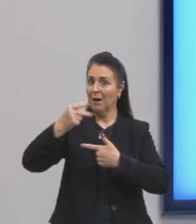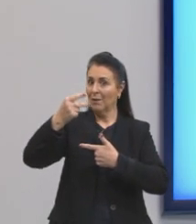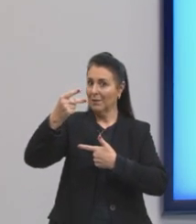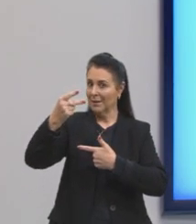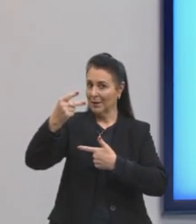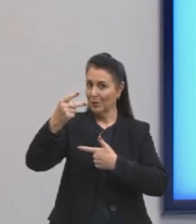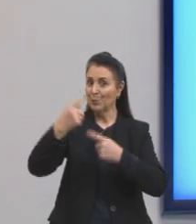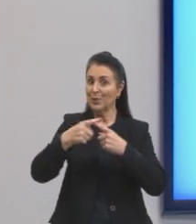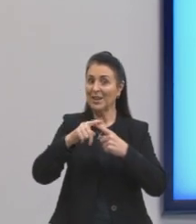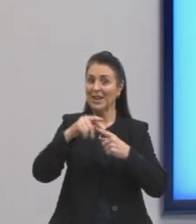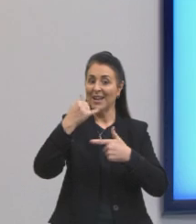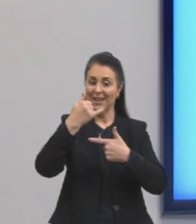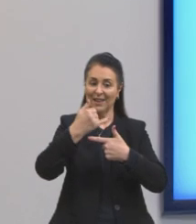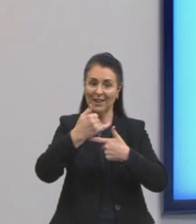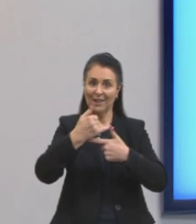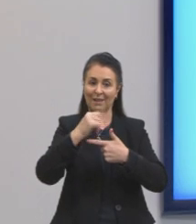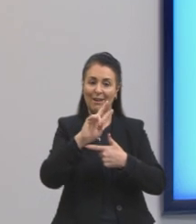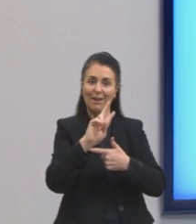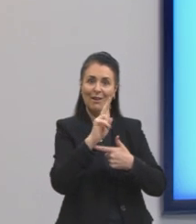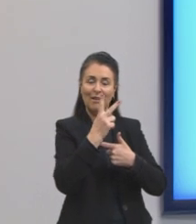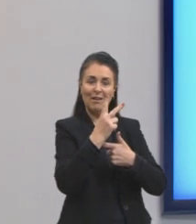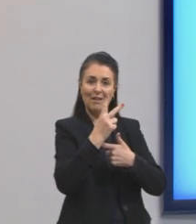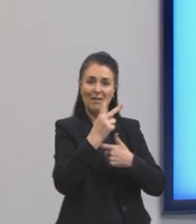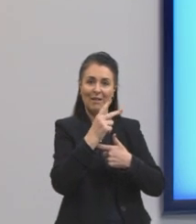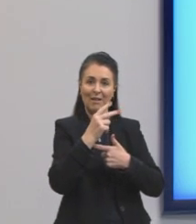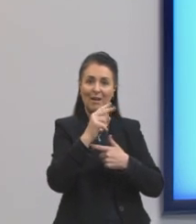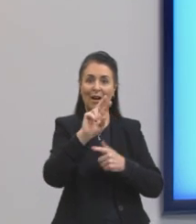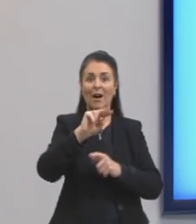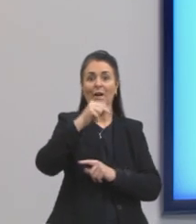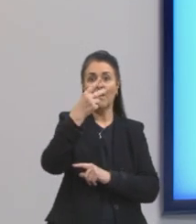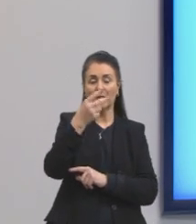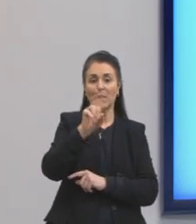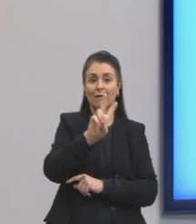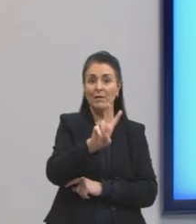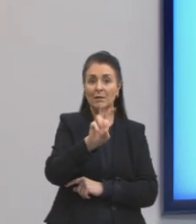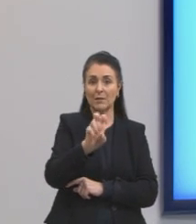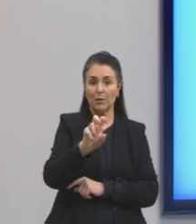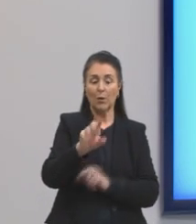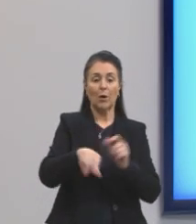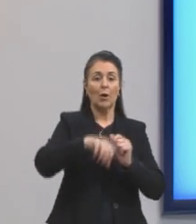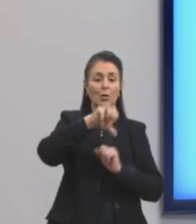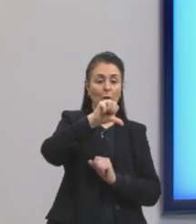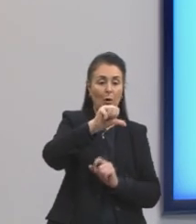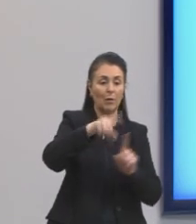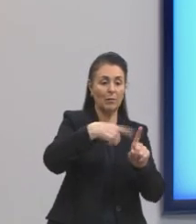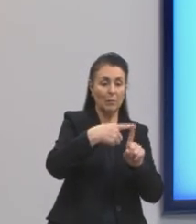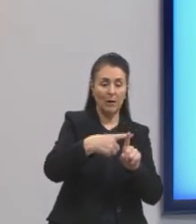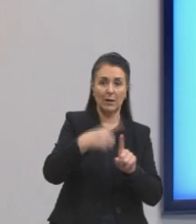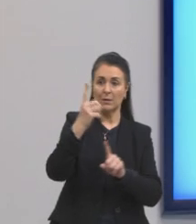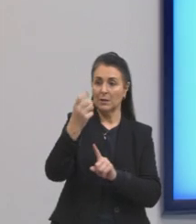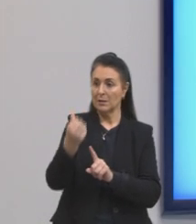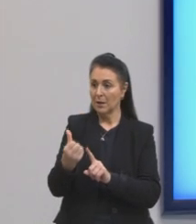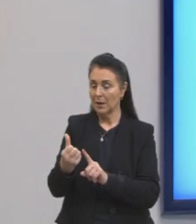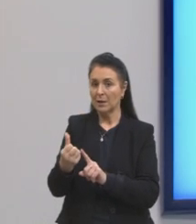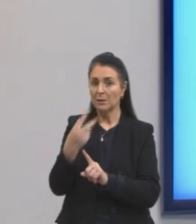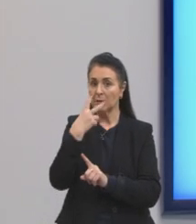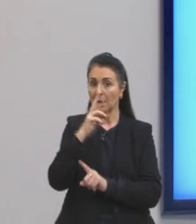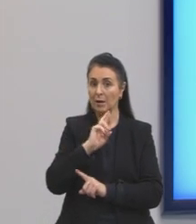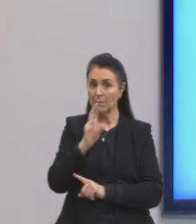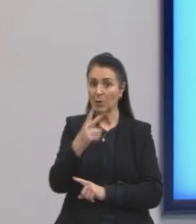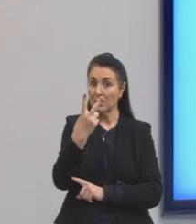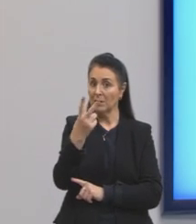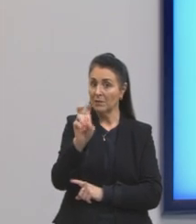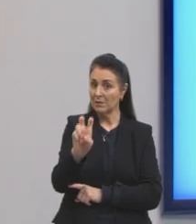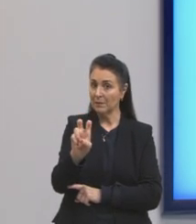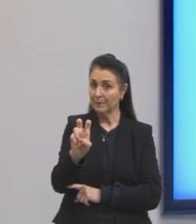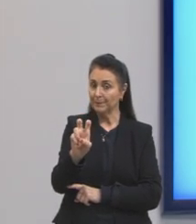legal quadrado vai ser igual a 25 porque nove mais 16 = 25 quando eu chego